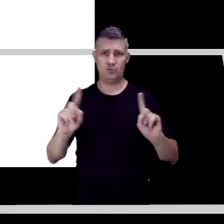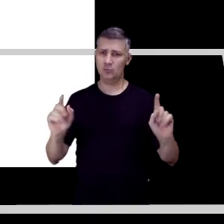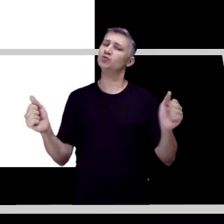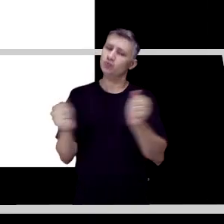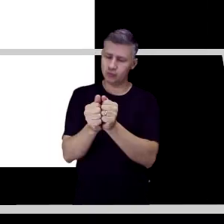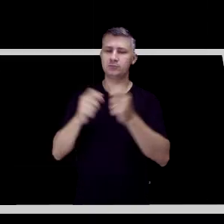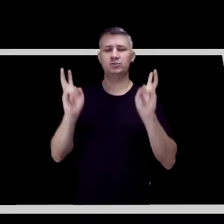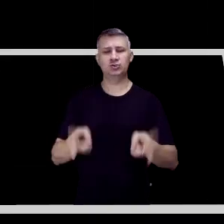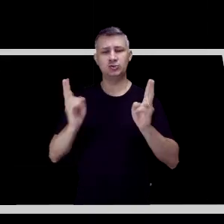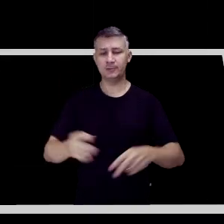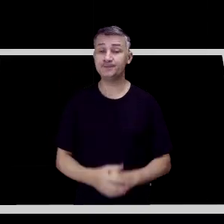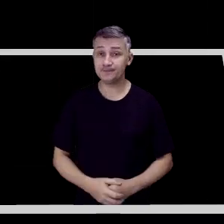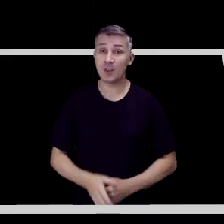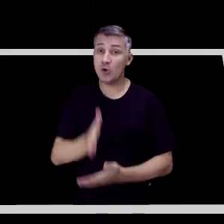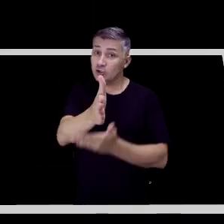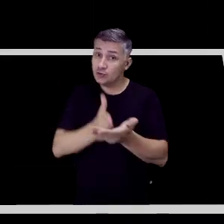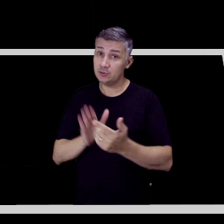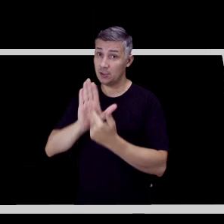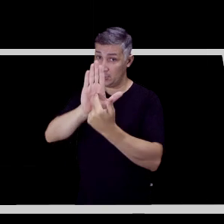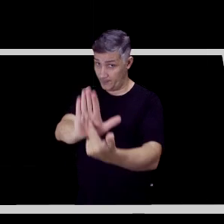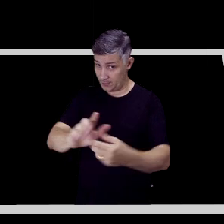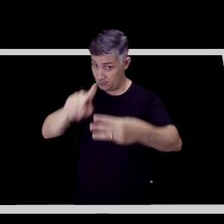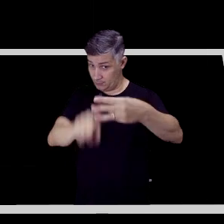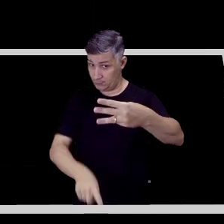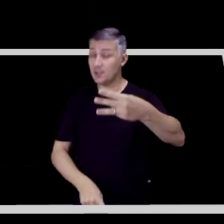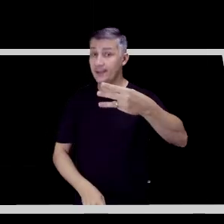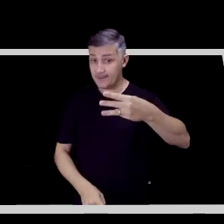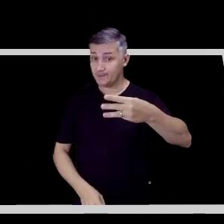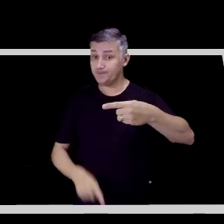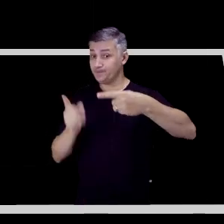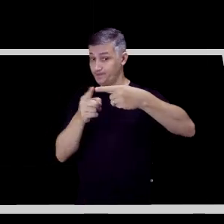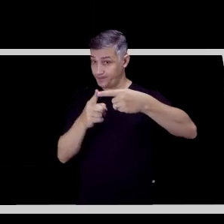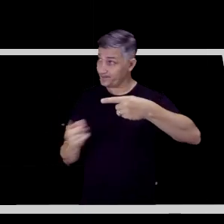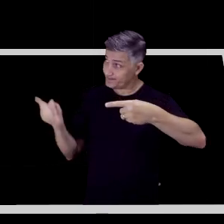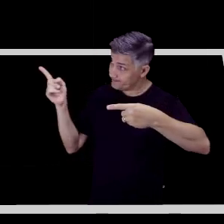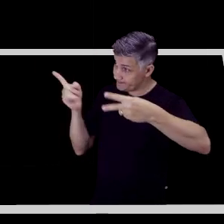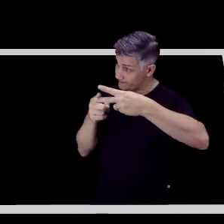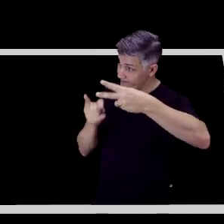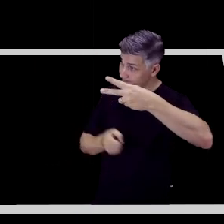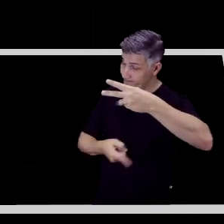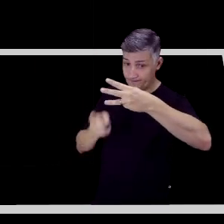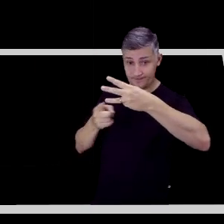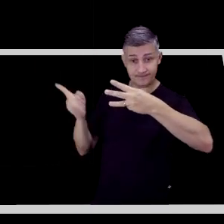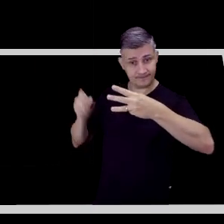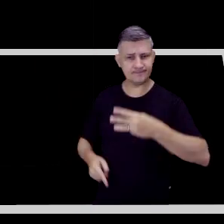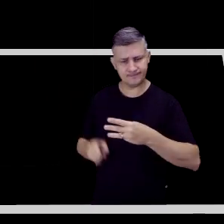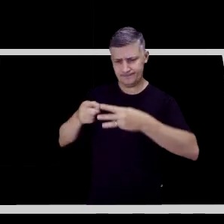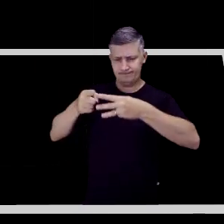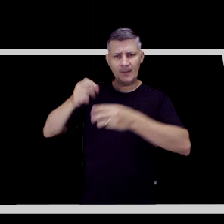humana. Então, assim, eu dividi essa apresentação em concreto, aço e madeira, tá?